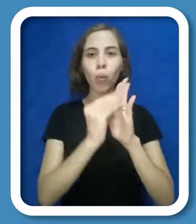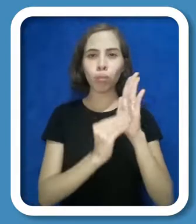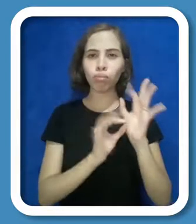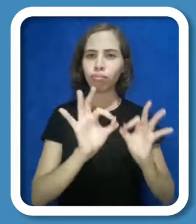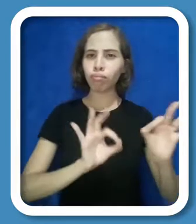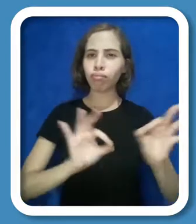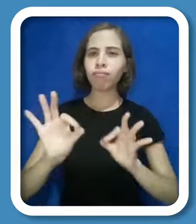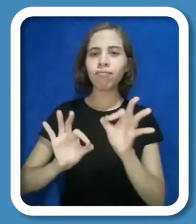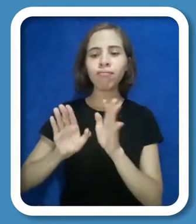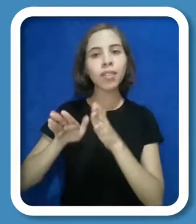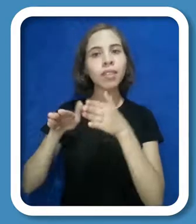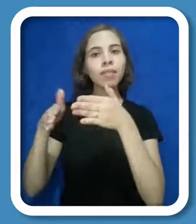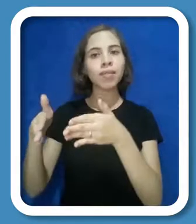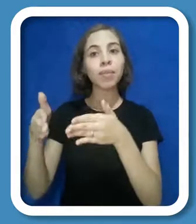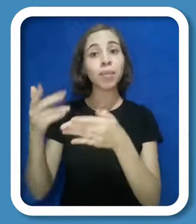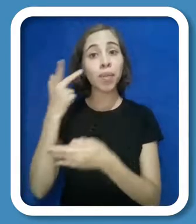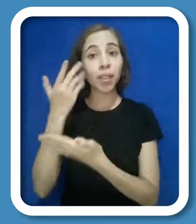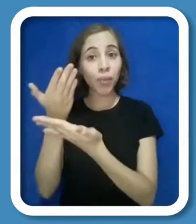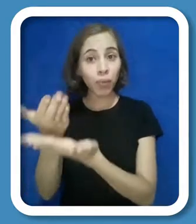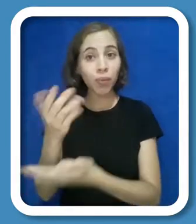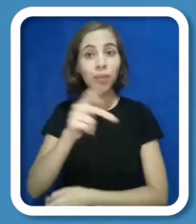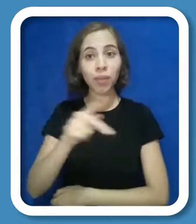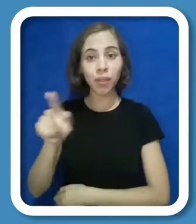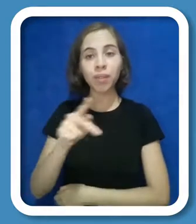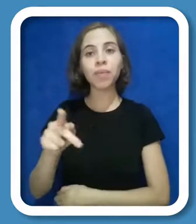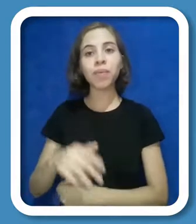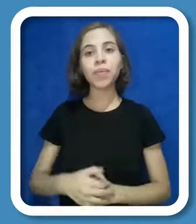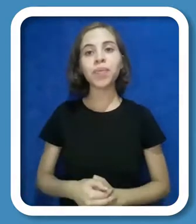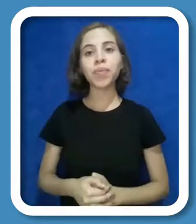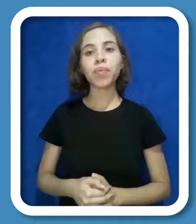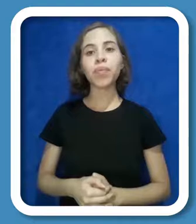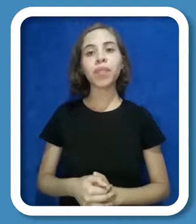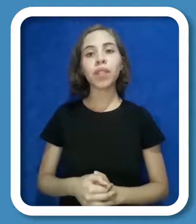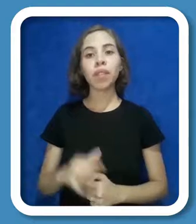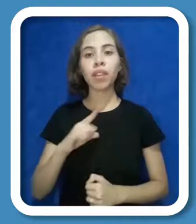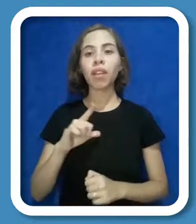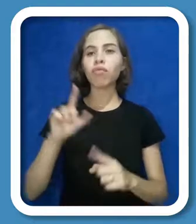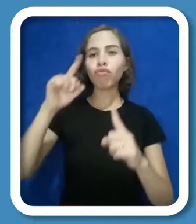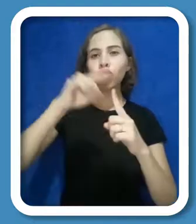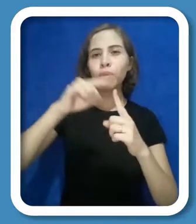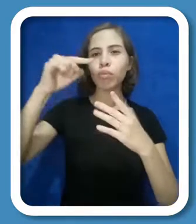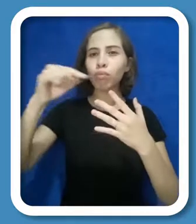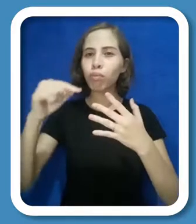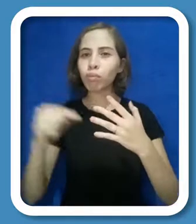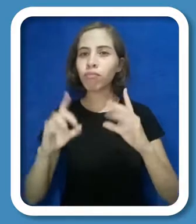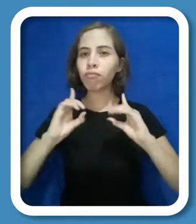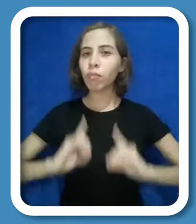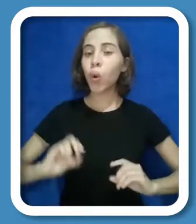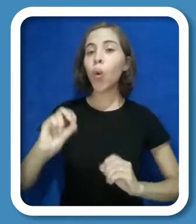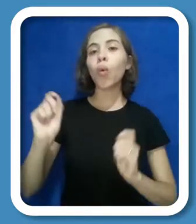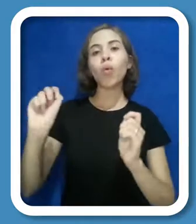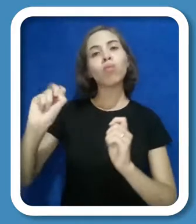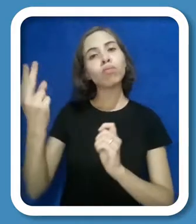elaborado especificamente para você, professor, sobre cada tipo de deficiência ou necessidade